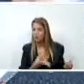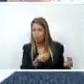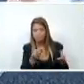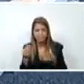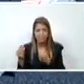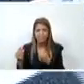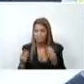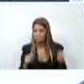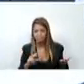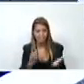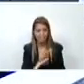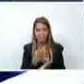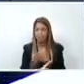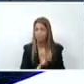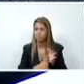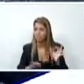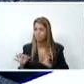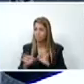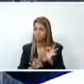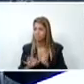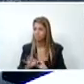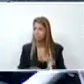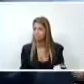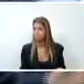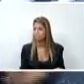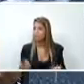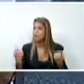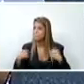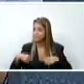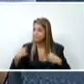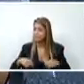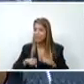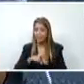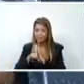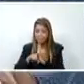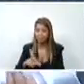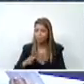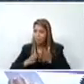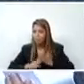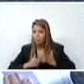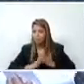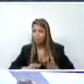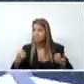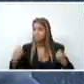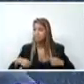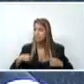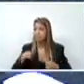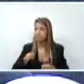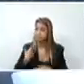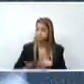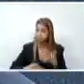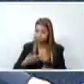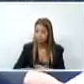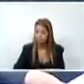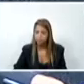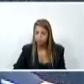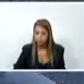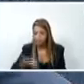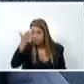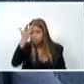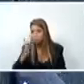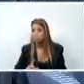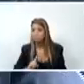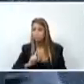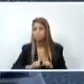série de irregularidades no projeto, aí, senhor vereador, que precisava ser analisado com mais calma. Não é necessário esse atropelo. Eu não vejo o porquê, aliás,